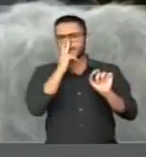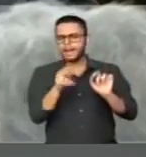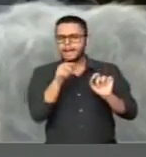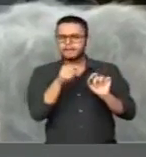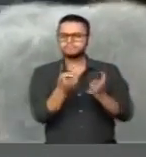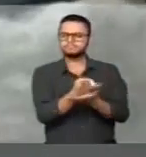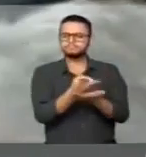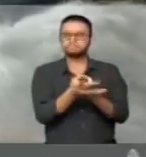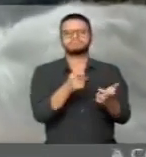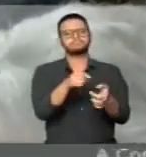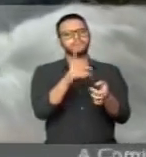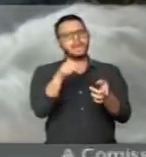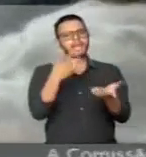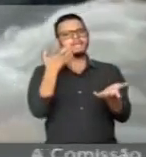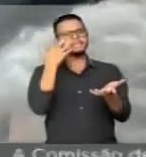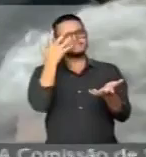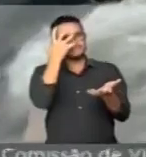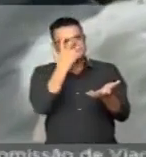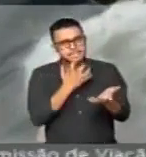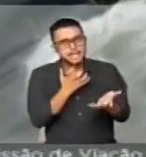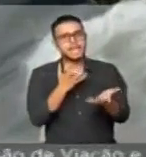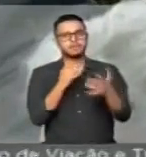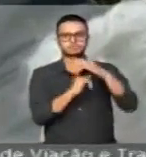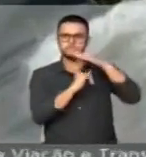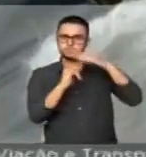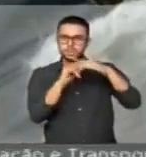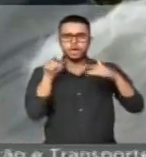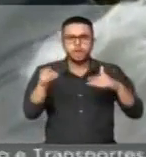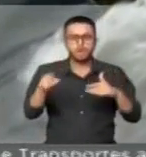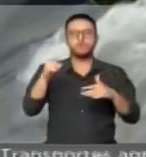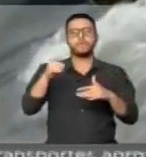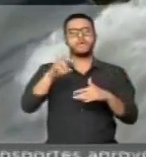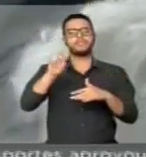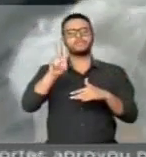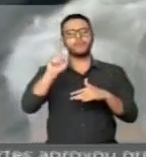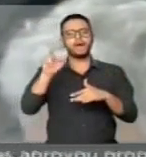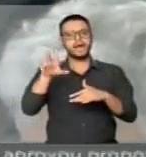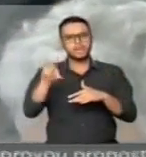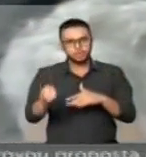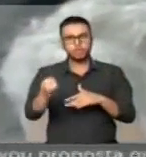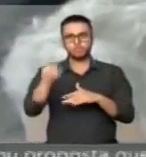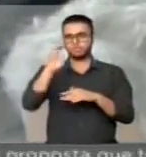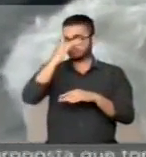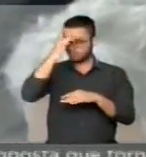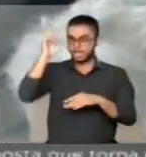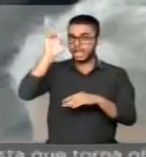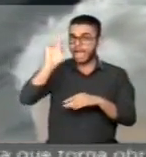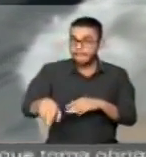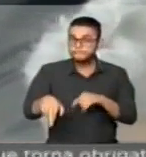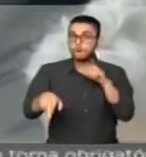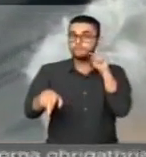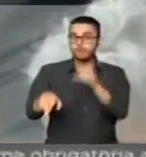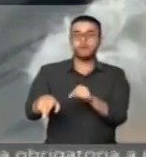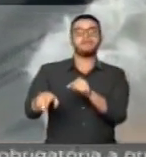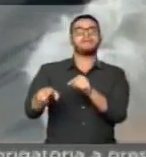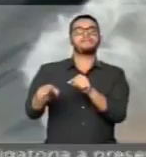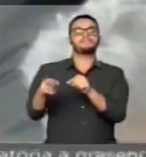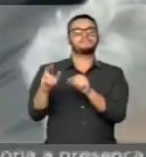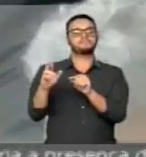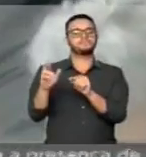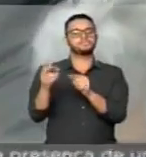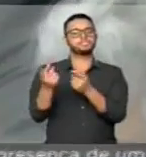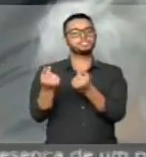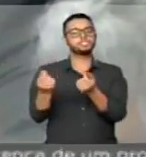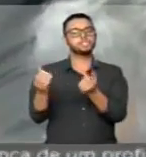da seriedade institucional, o senhor Eduardo Constantino da Cunha procedeu com reprovável subterfúgio destinado a embaraçar